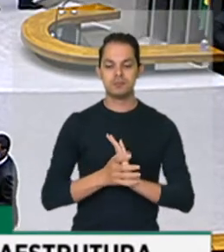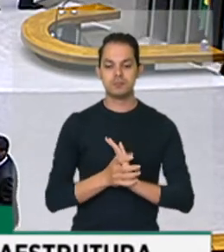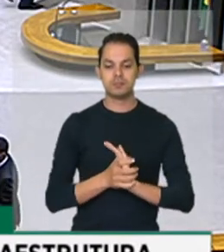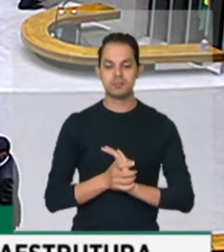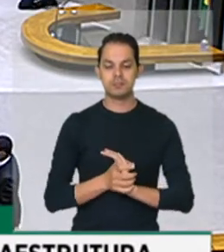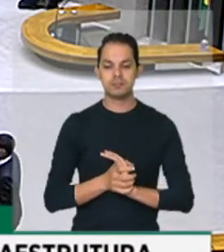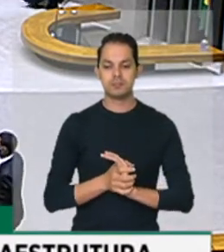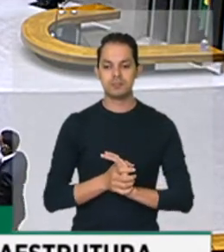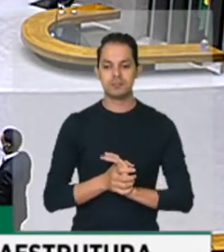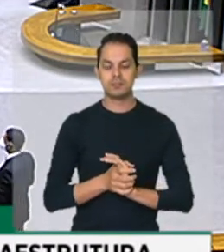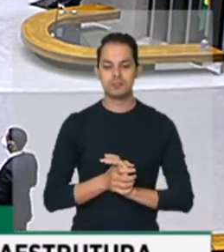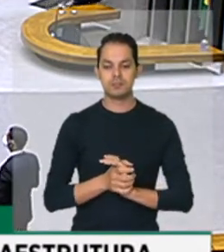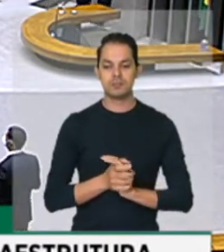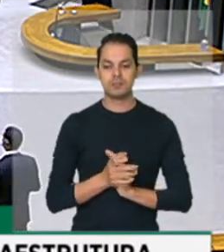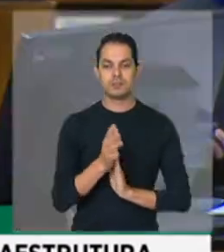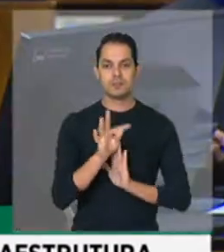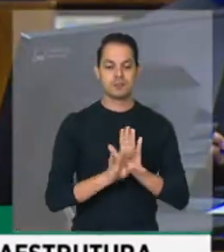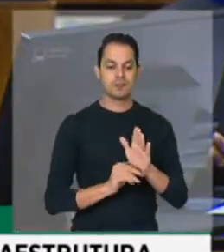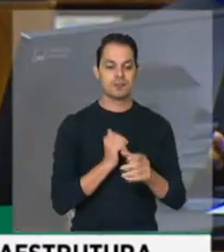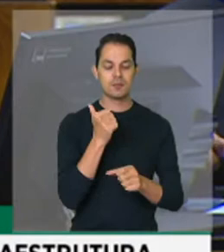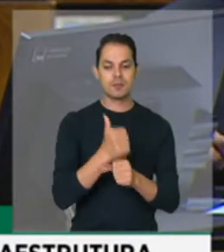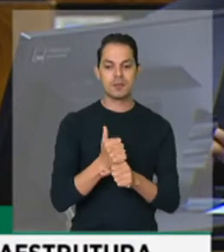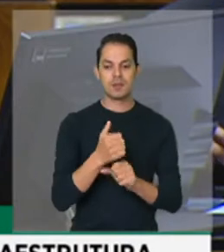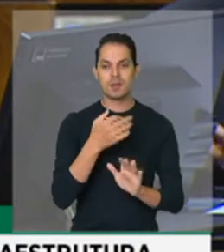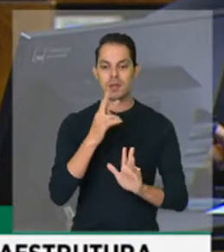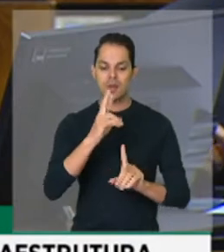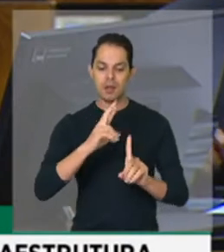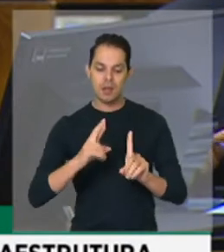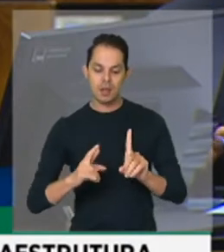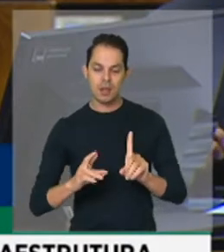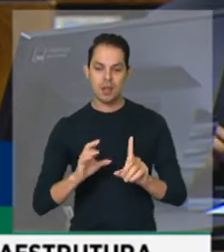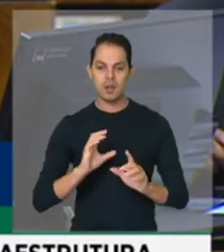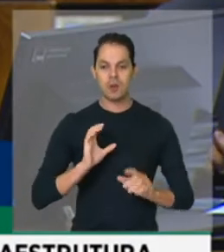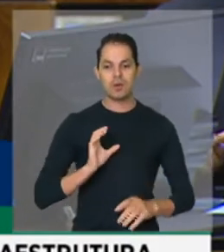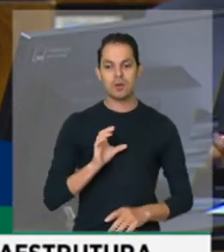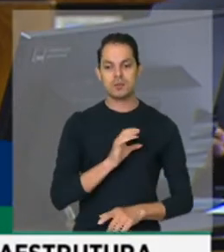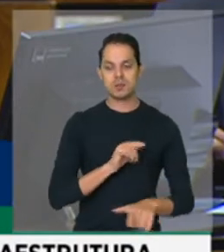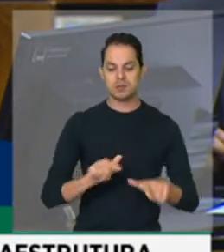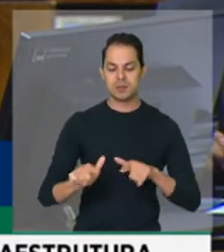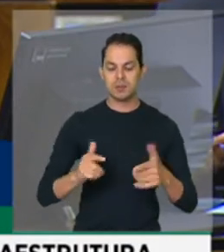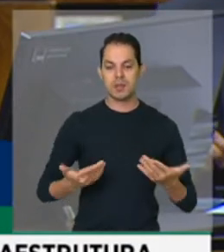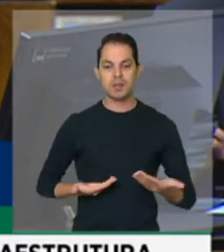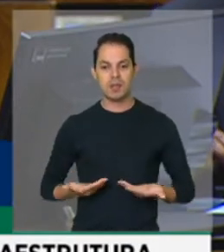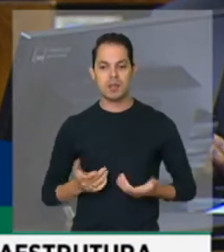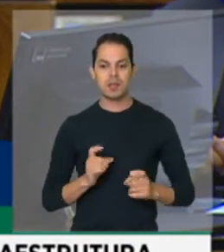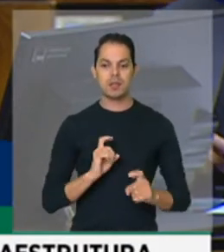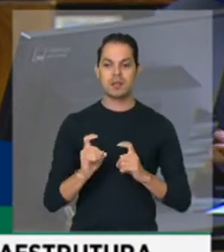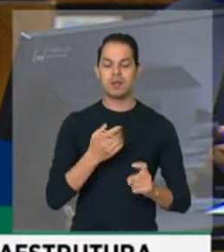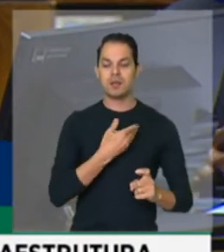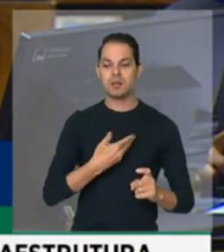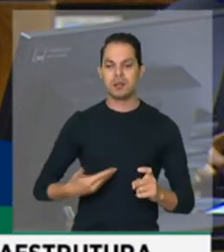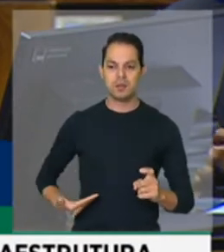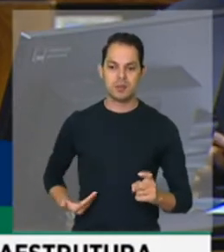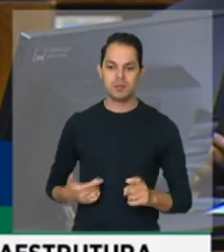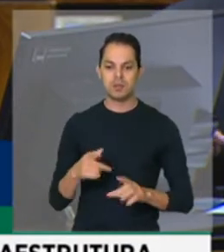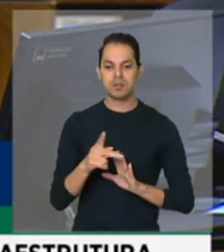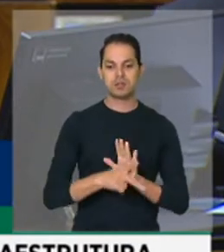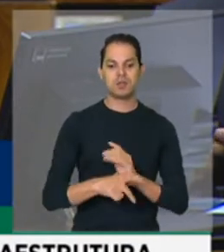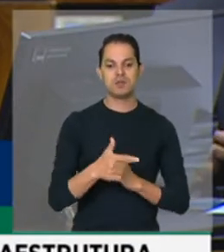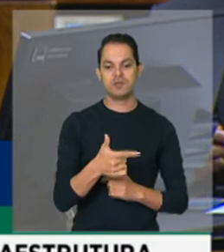em votação o substitutivo oferecido pelo relator da Comissão de Trabalho, Administração e Serviço Público, projeto de lei número 2646 de